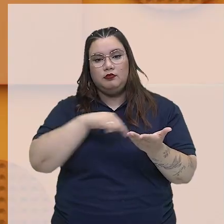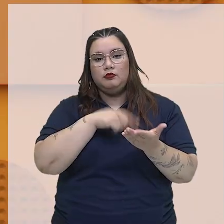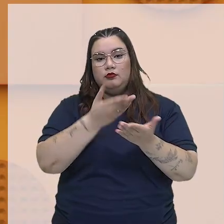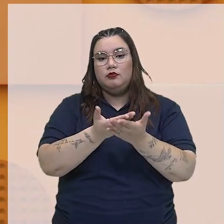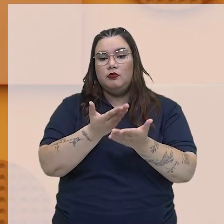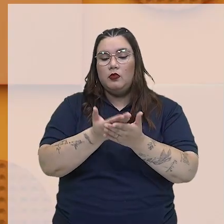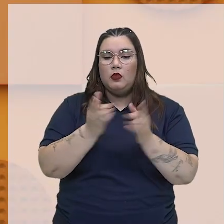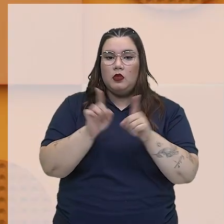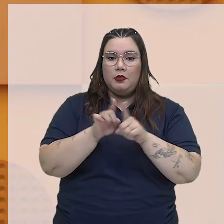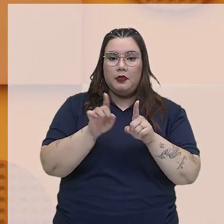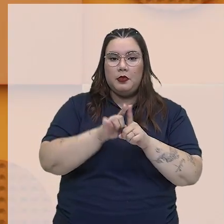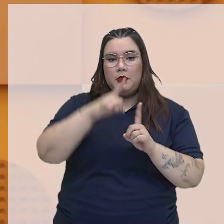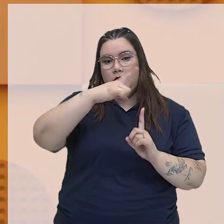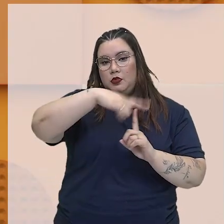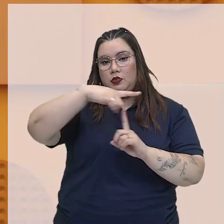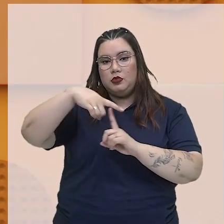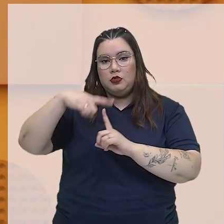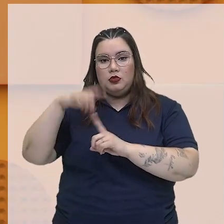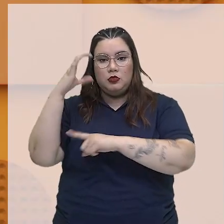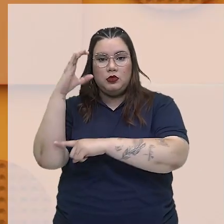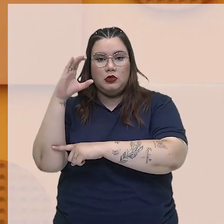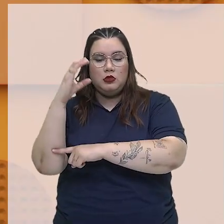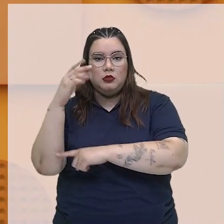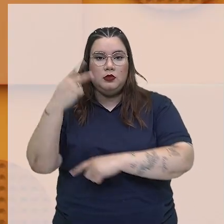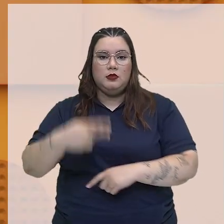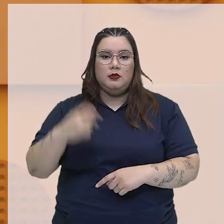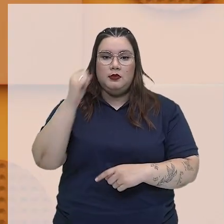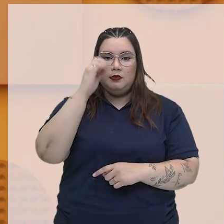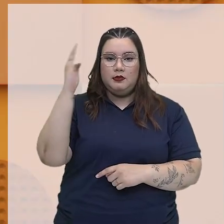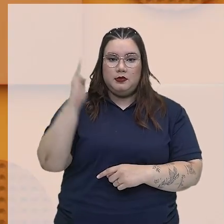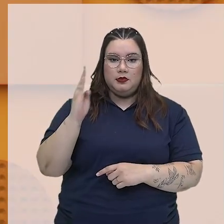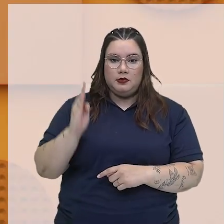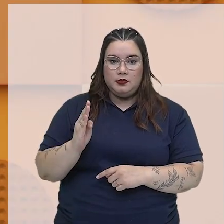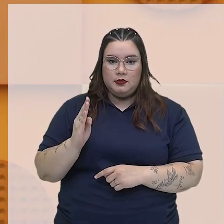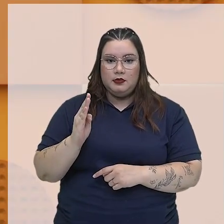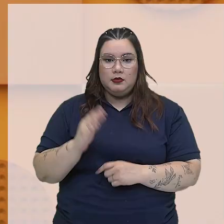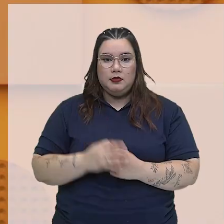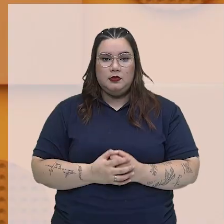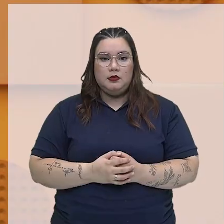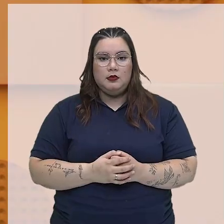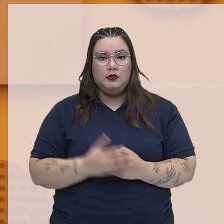isso nós verificamos também os tipos climáticos do Brasil,